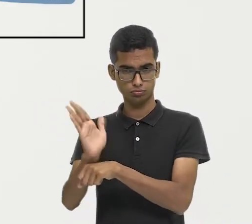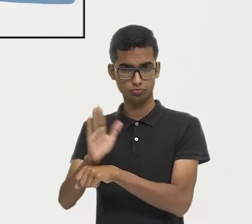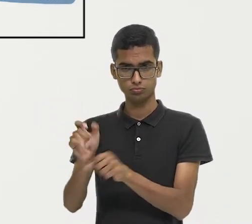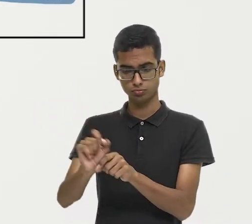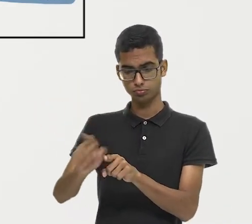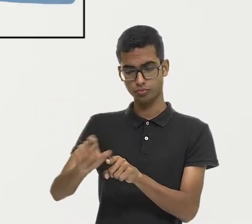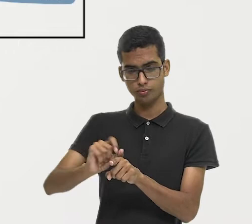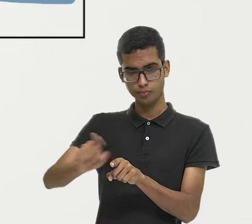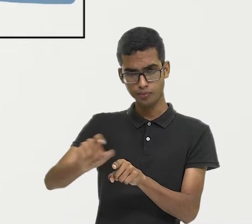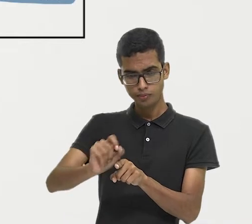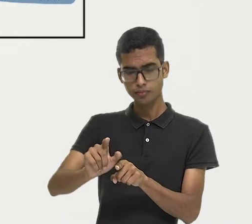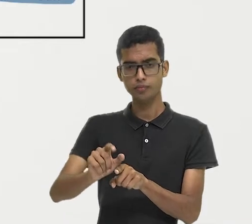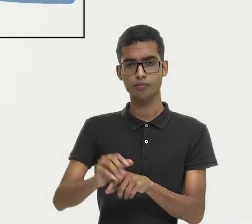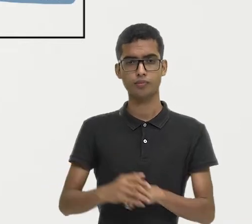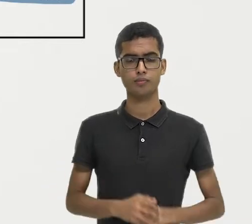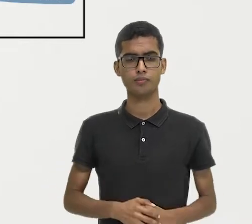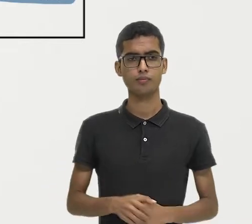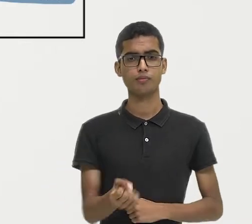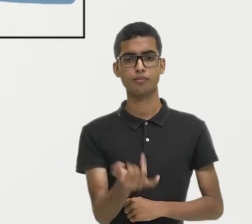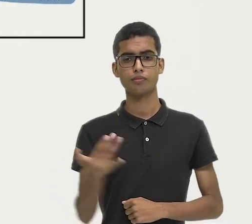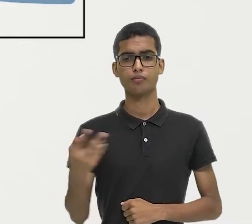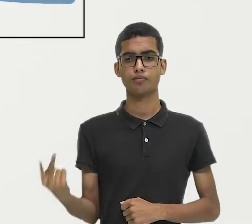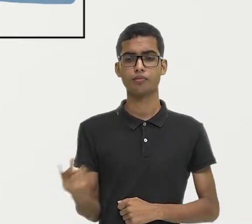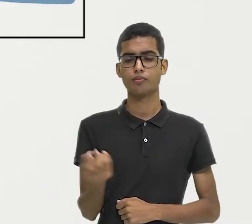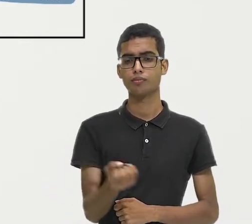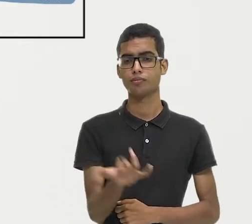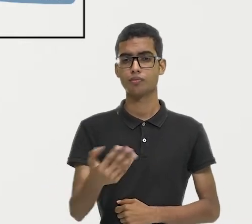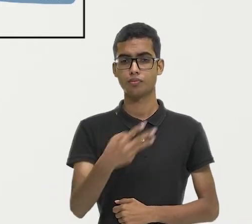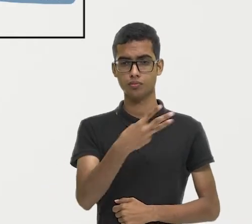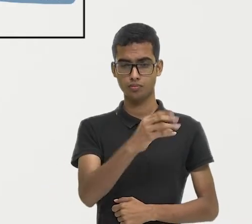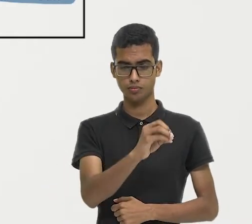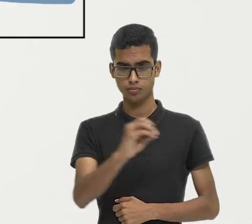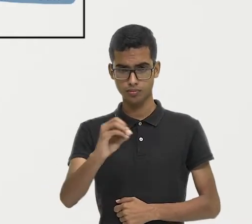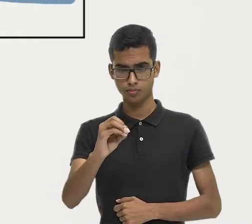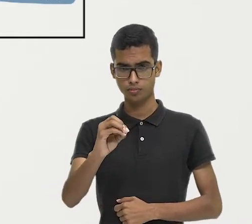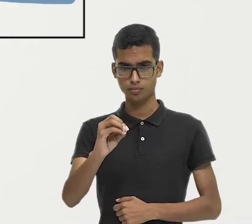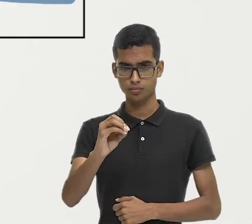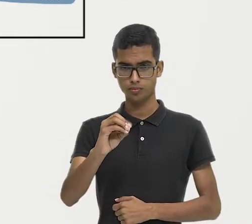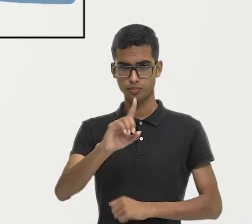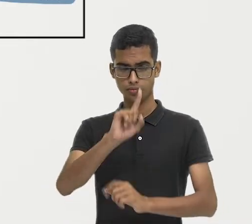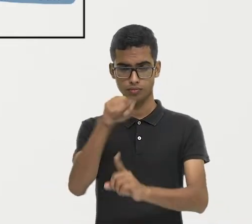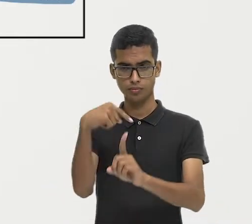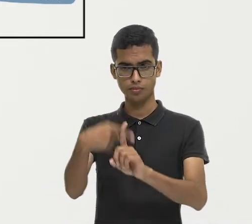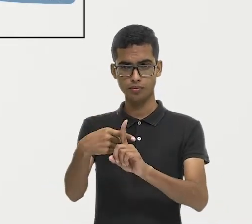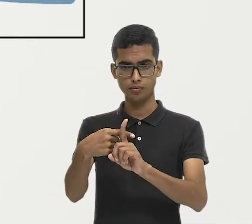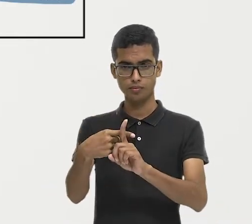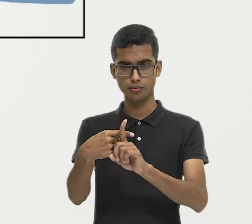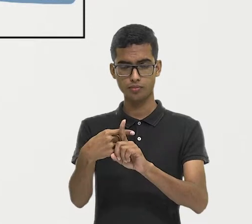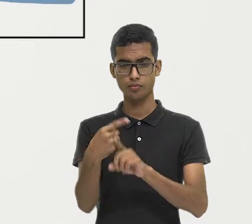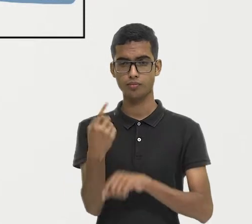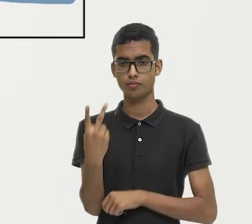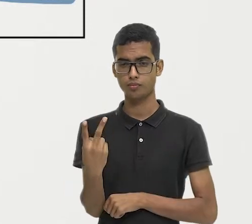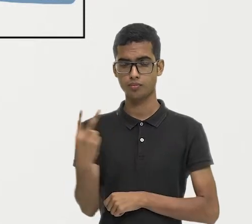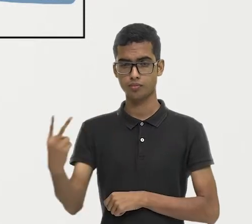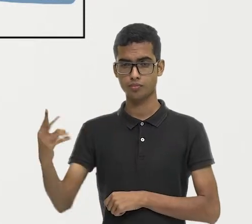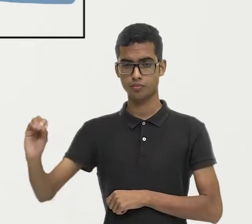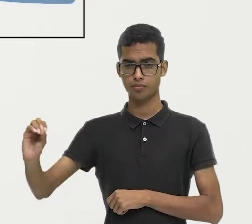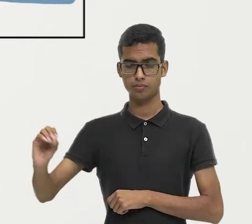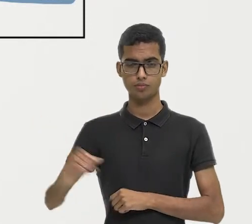por exemplo, tá? De filmes que foram alugados, equivale a quem? A 300,